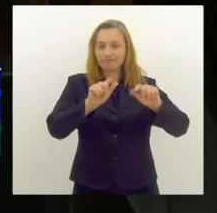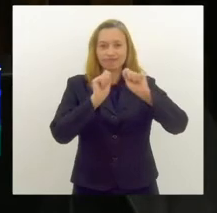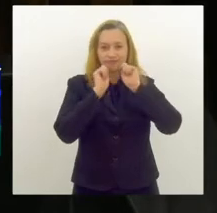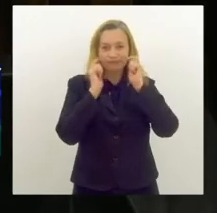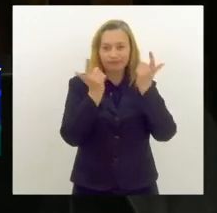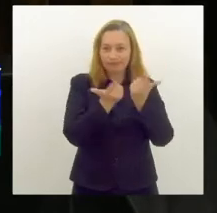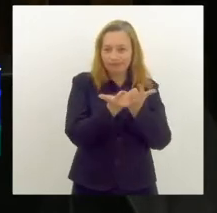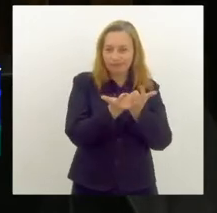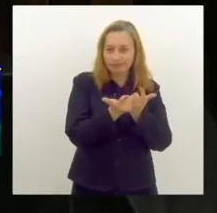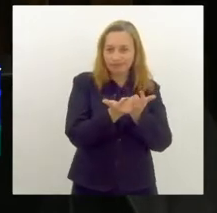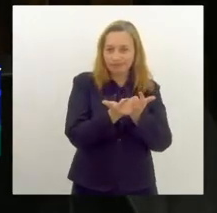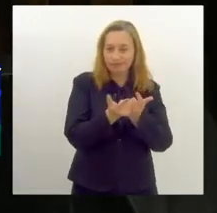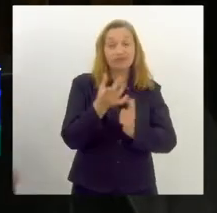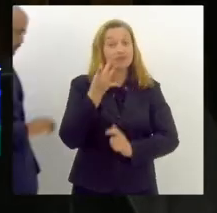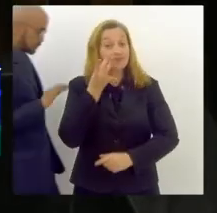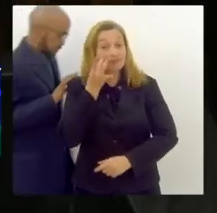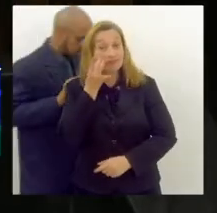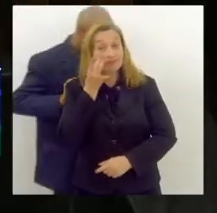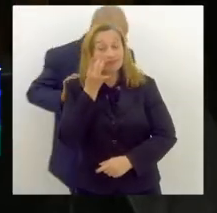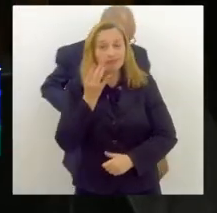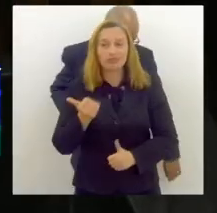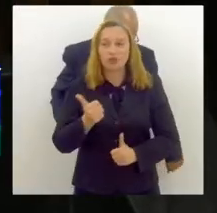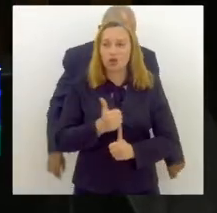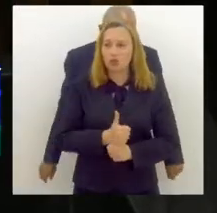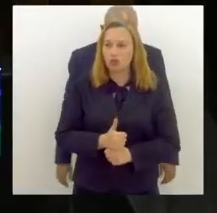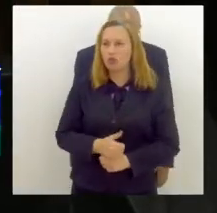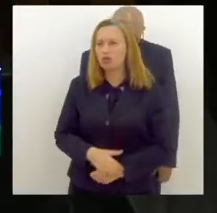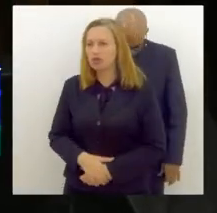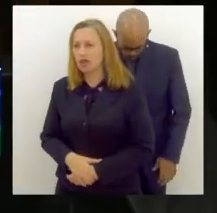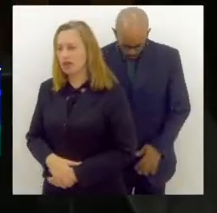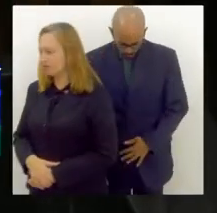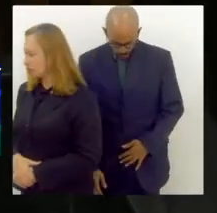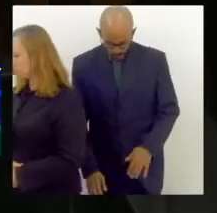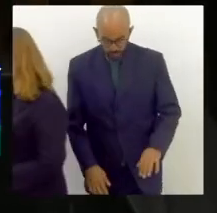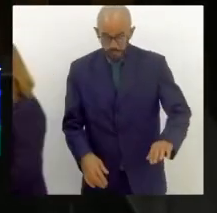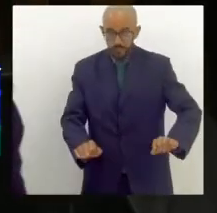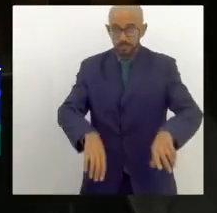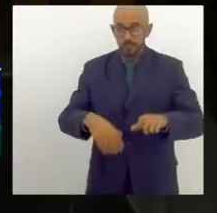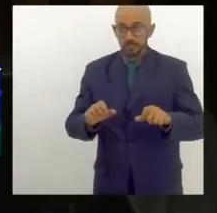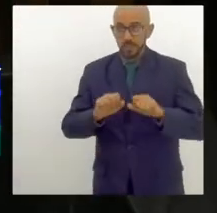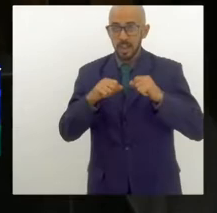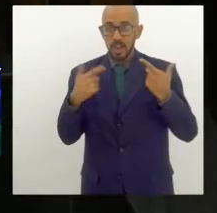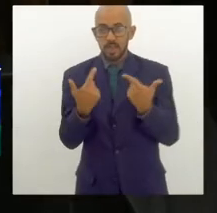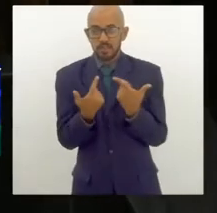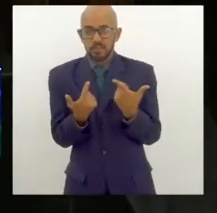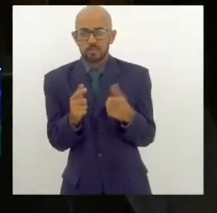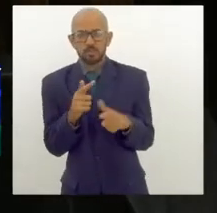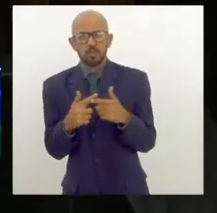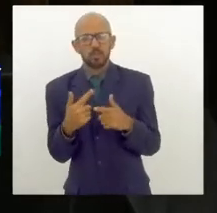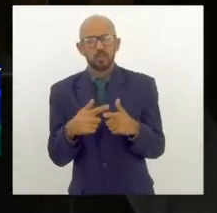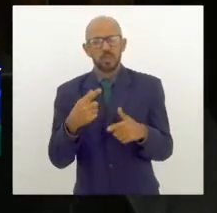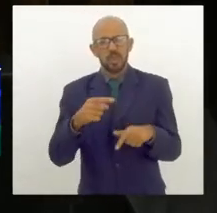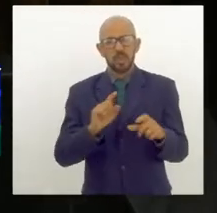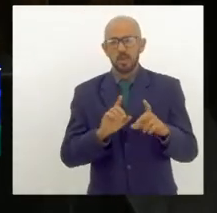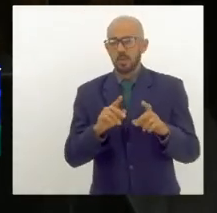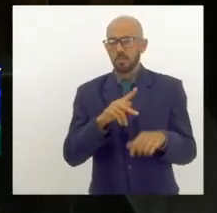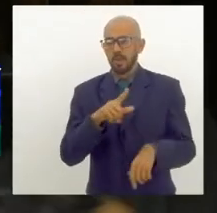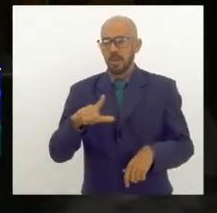nos acompanhando aqui presencialmente no plenário da Assembleia Legislativa, porque o projeto em